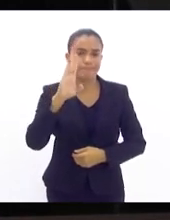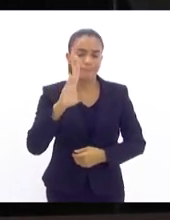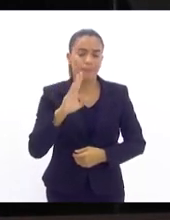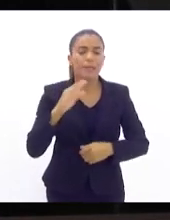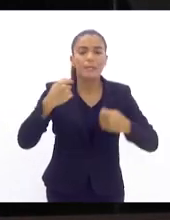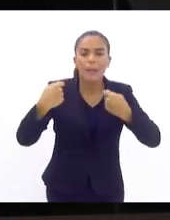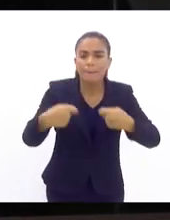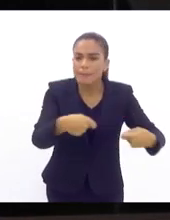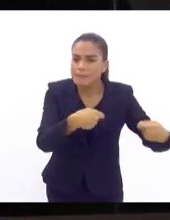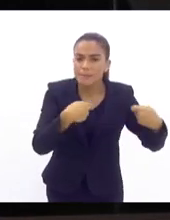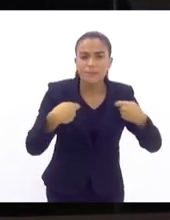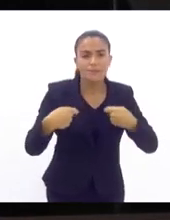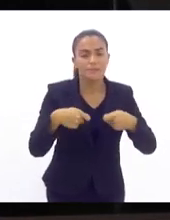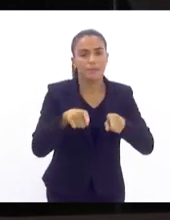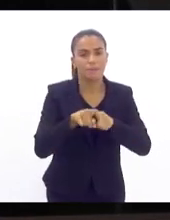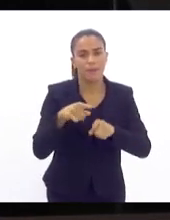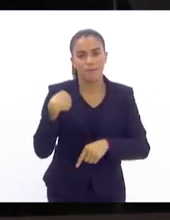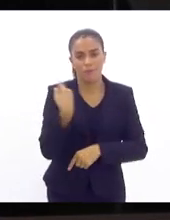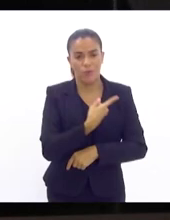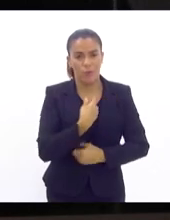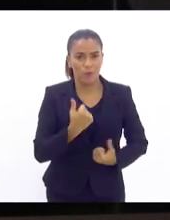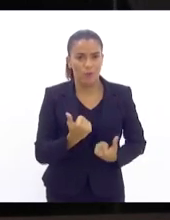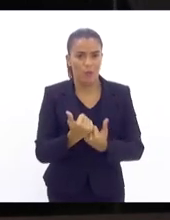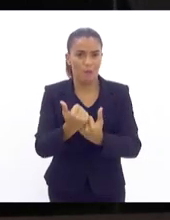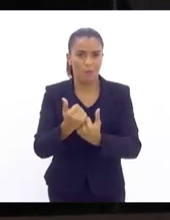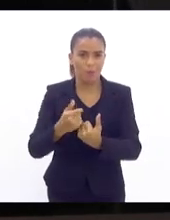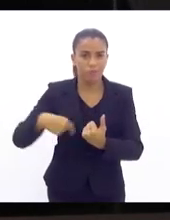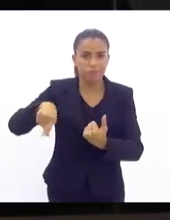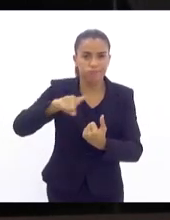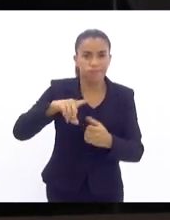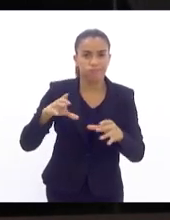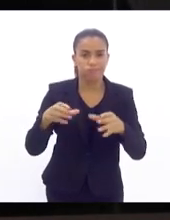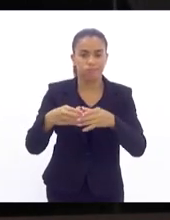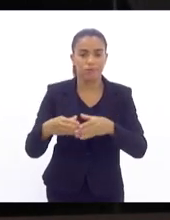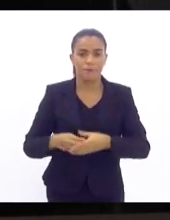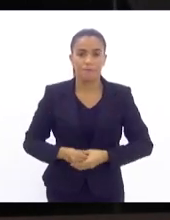precisam muito do nosso apoio.